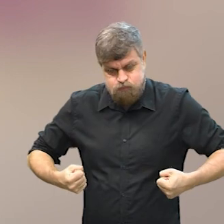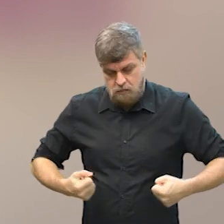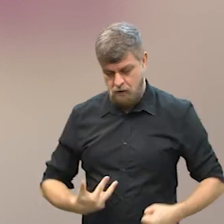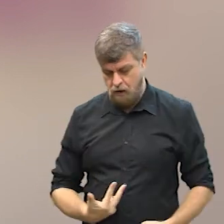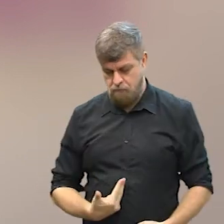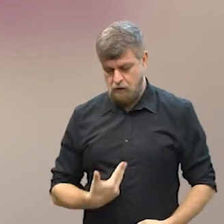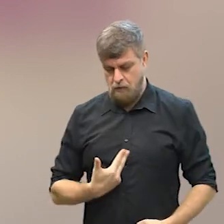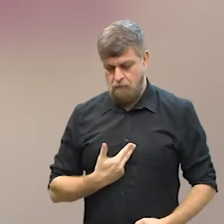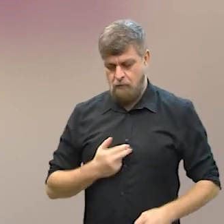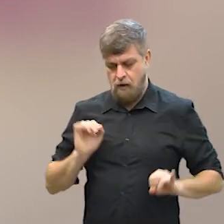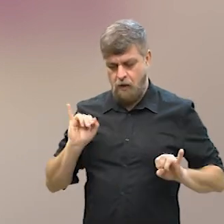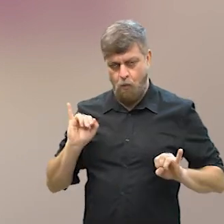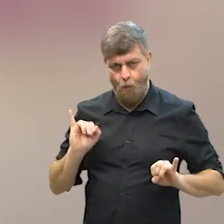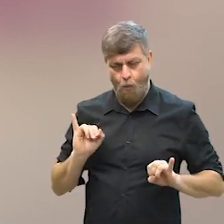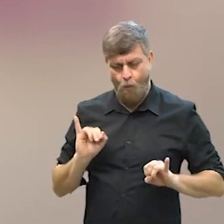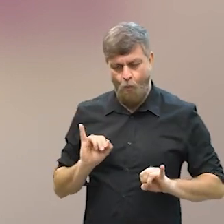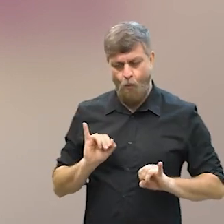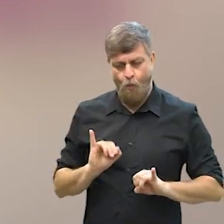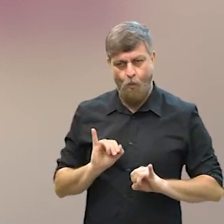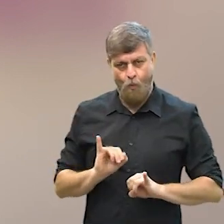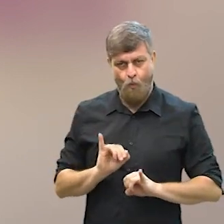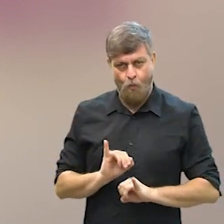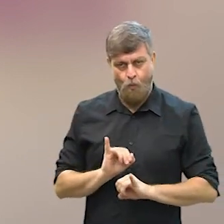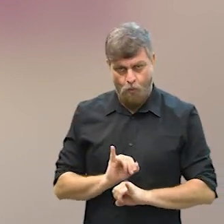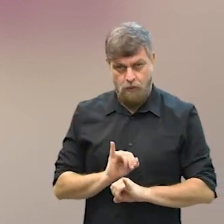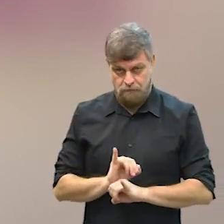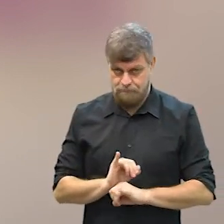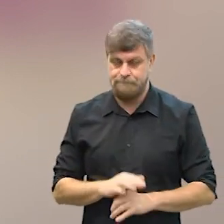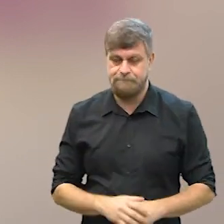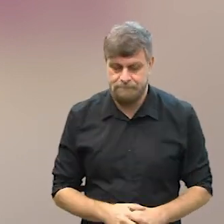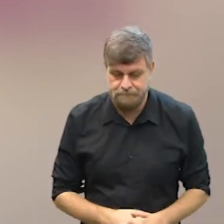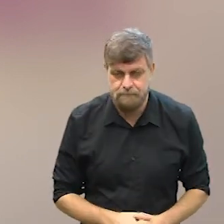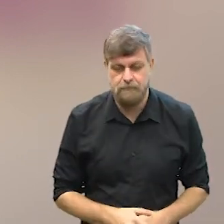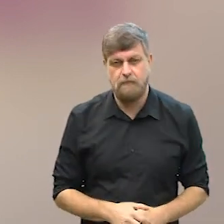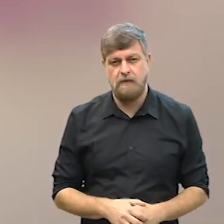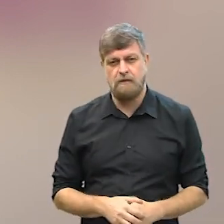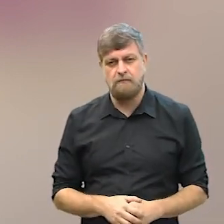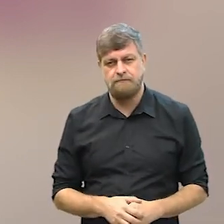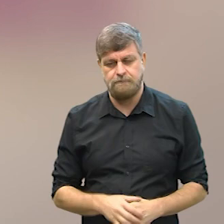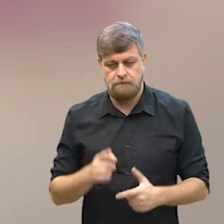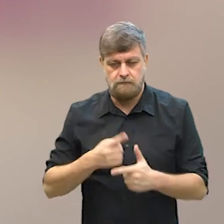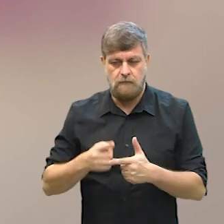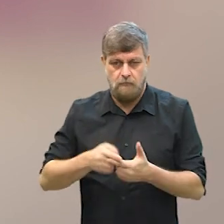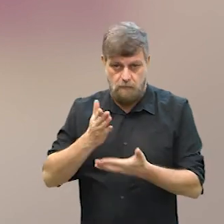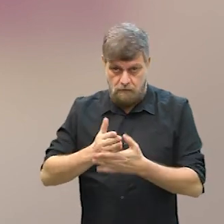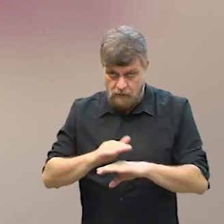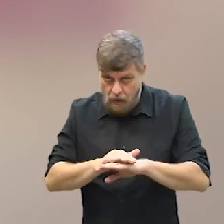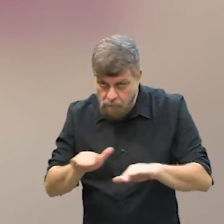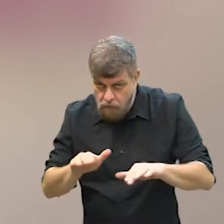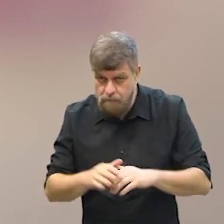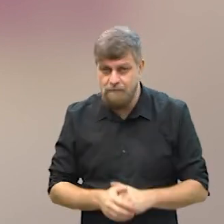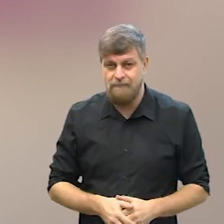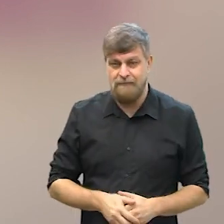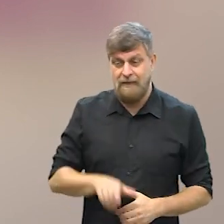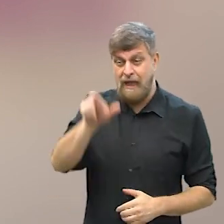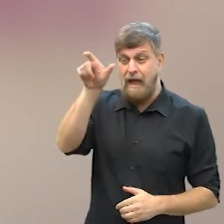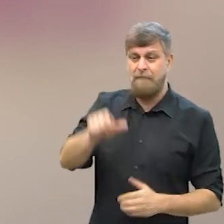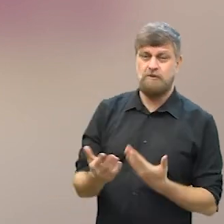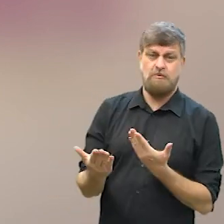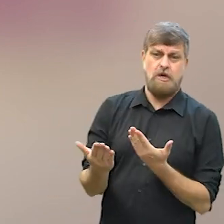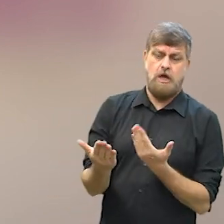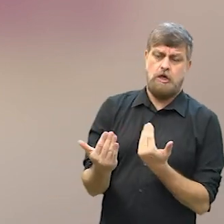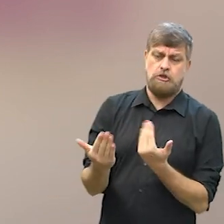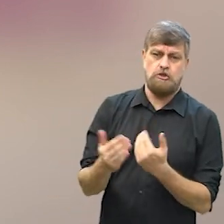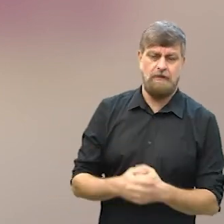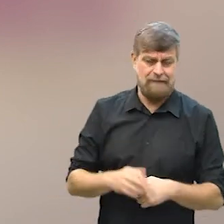intenso ou de obesidade propriamente dita, a reversão cirúrgica desse problema de obesidade. Agora, se o indivíduo é